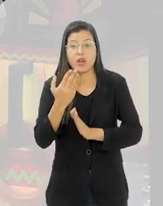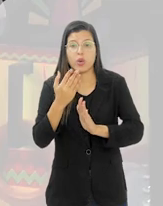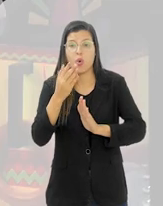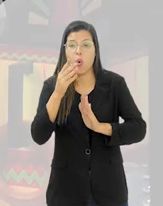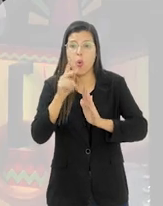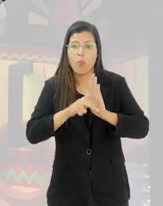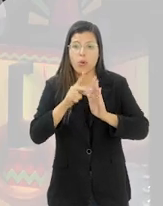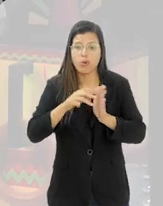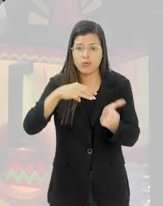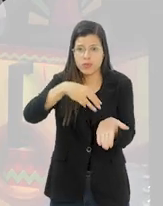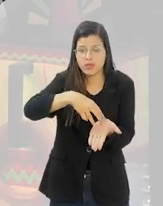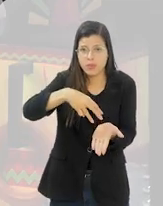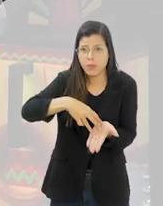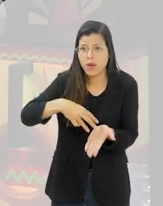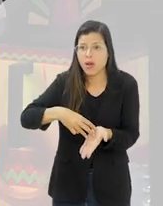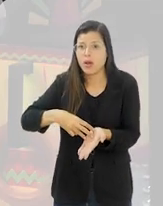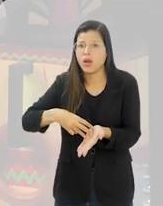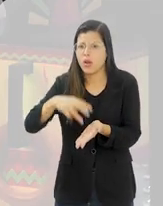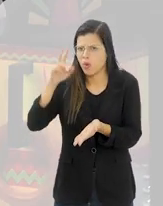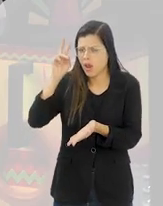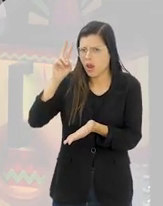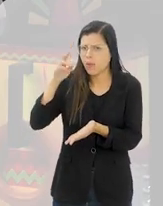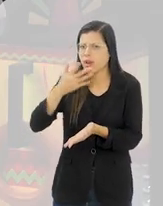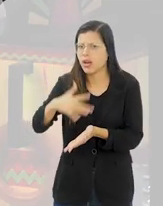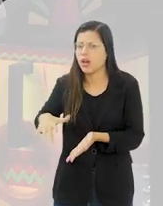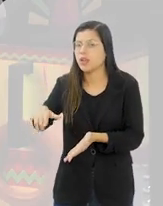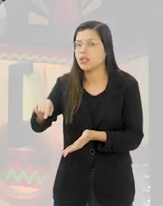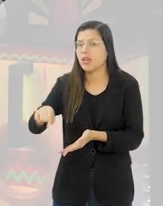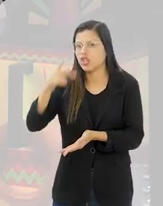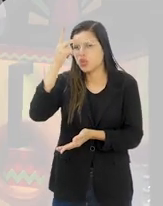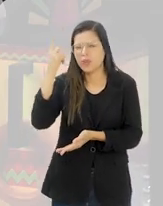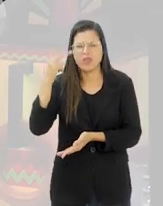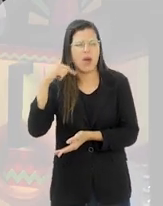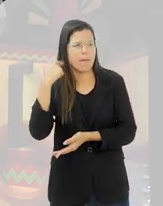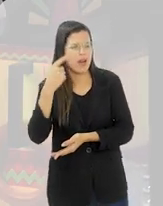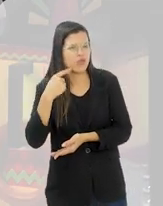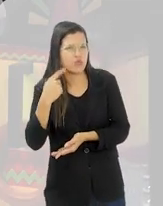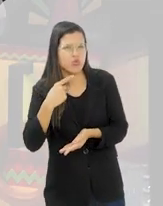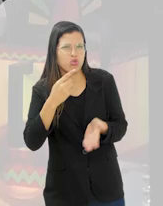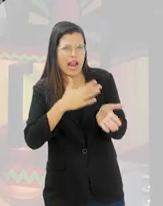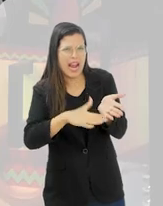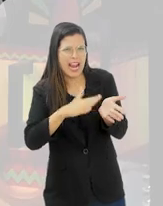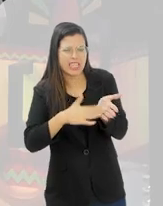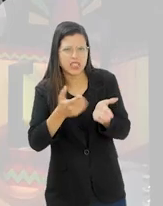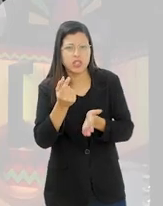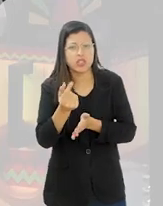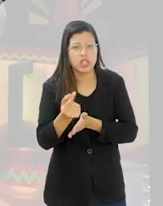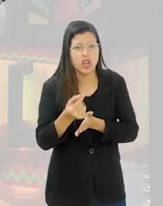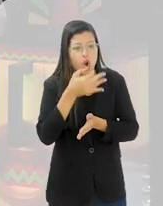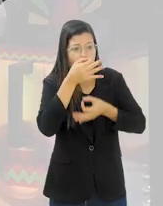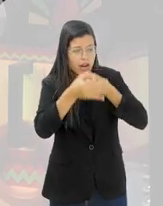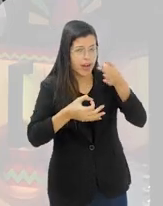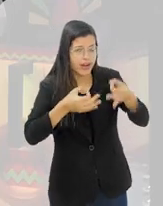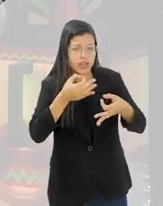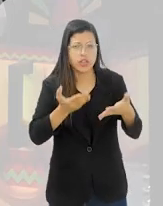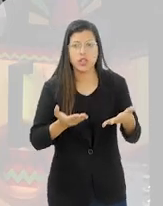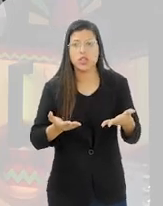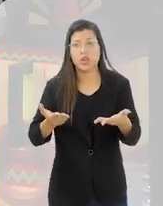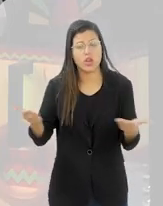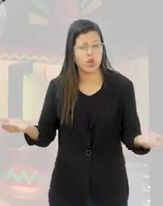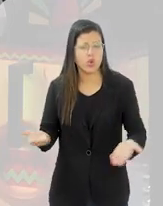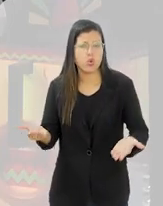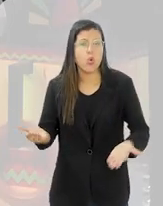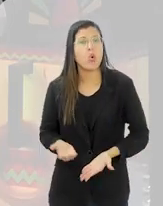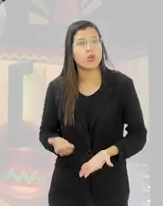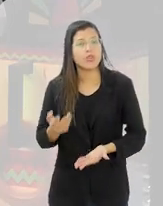Sambódromo, eu era criança, mas eu lembro que todo mundo falava que ele era maluco, que era retardado, que era para gastar dinheiro, uma série de críticas que não eram construtivas,